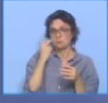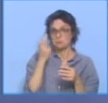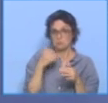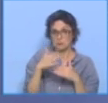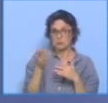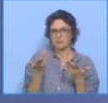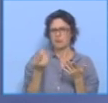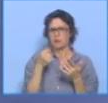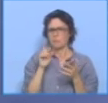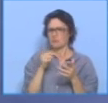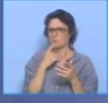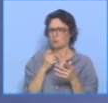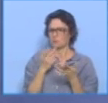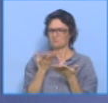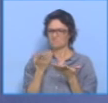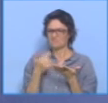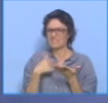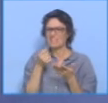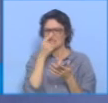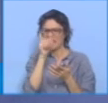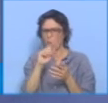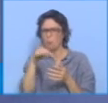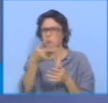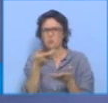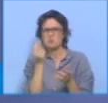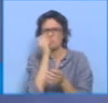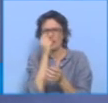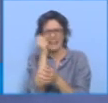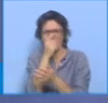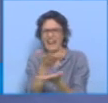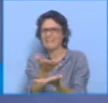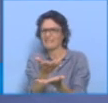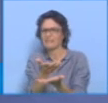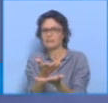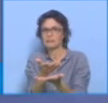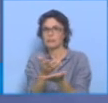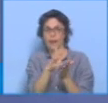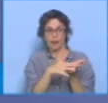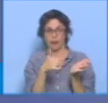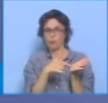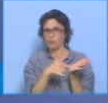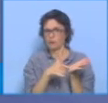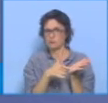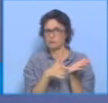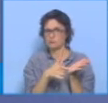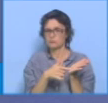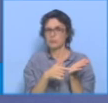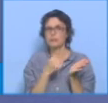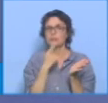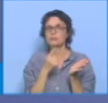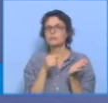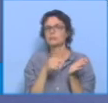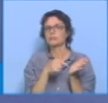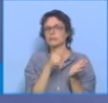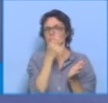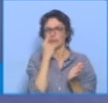próximo? E o texto diz que o legista faz essa pergunta para se justificar.